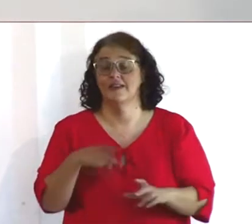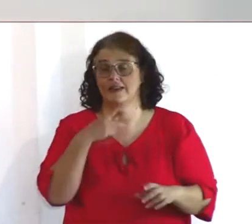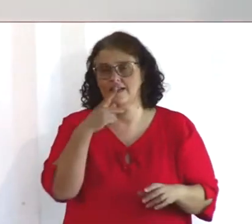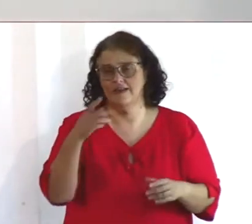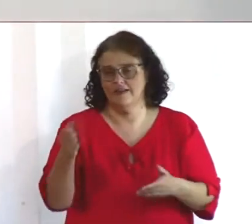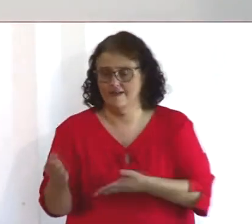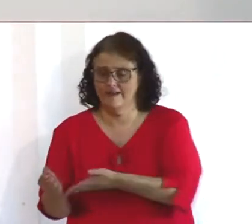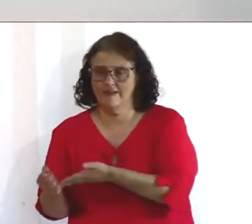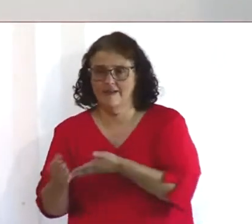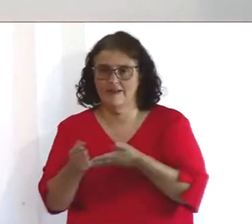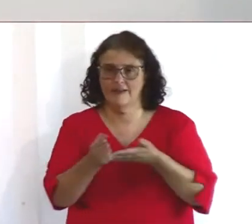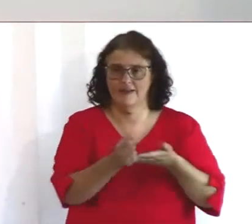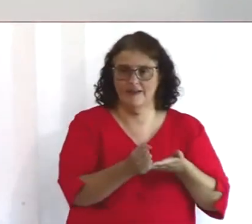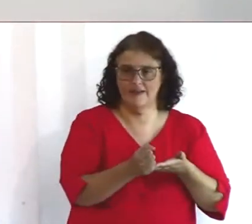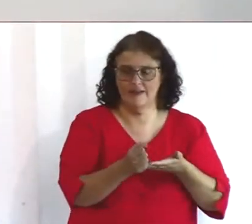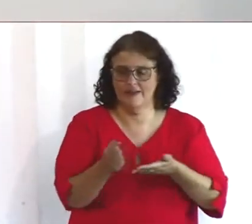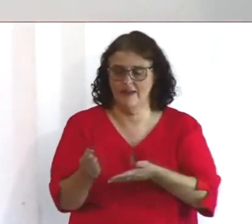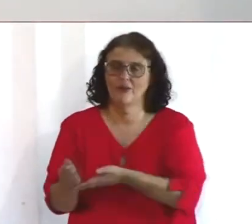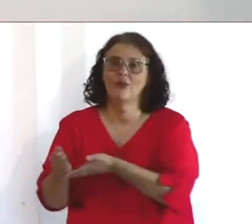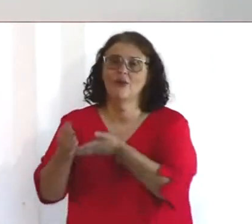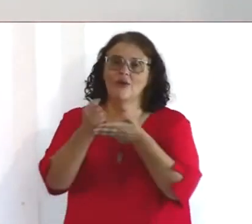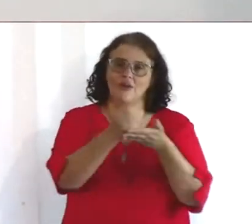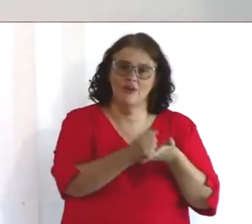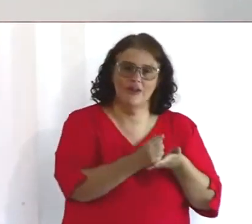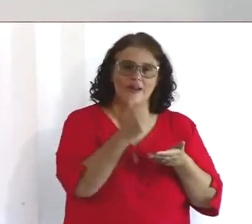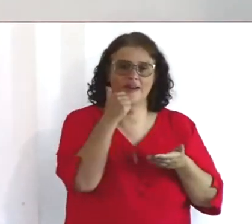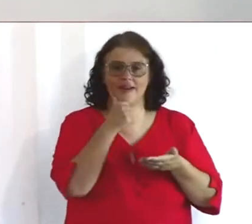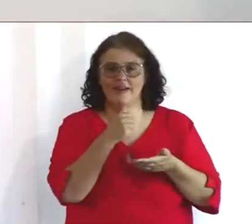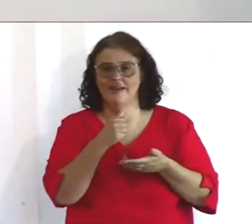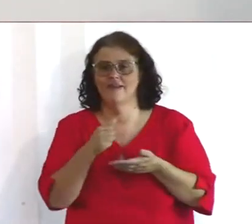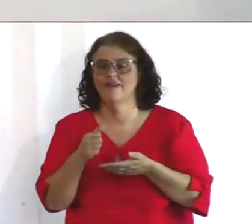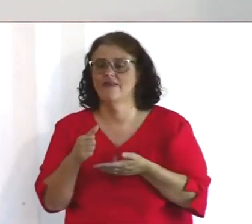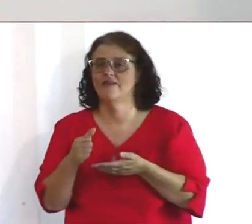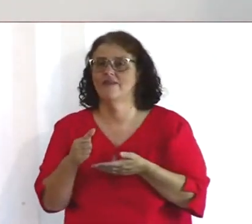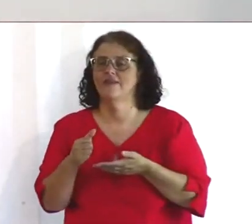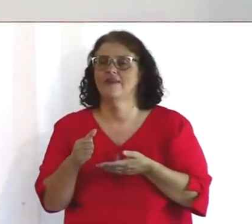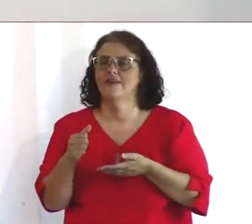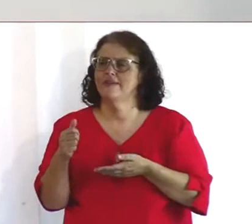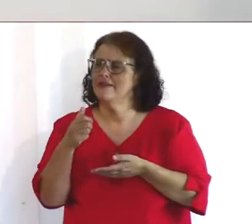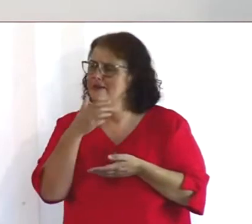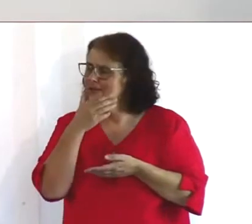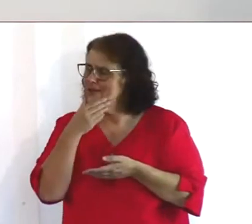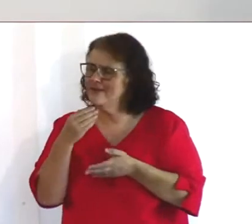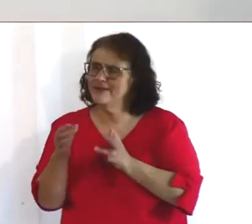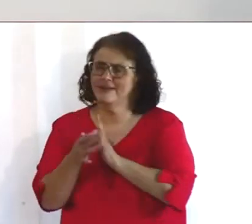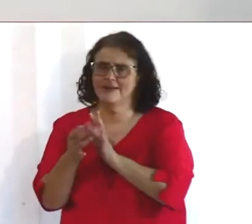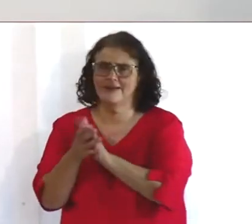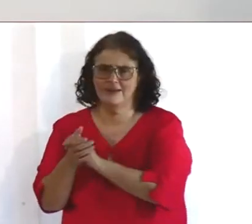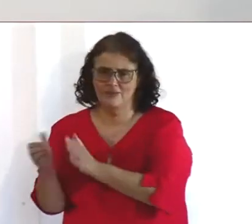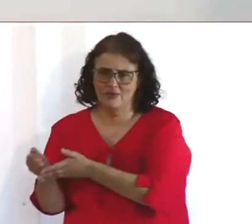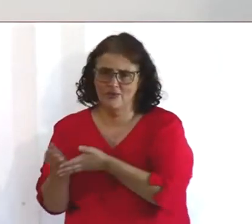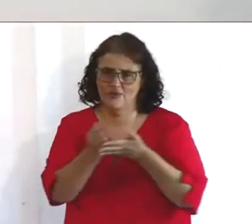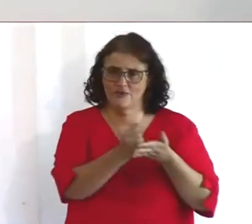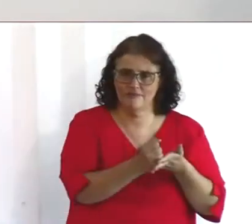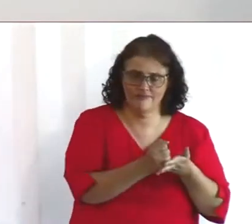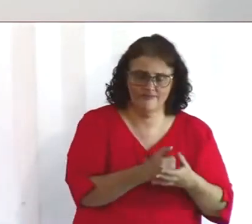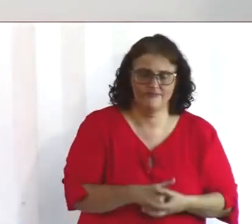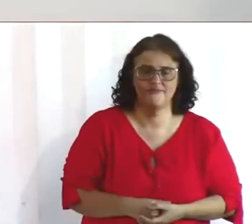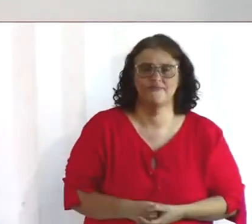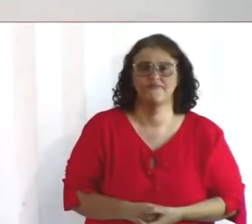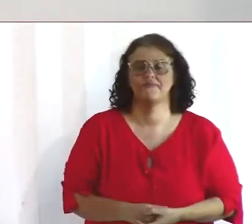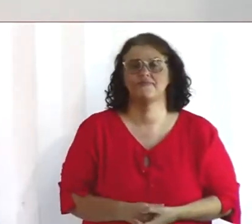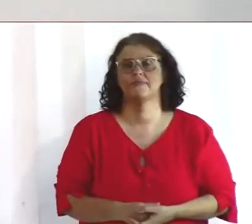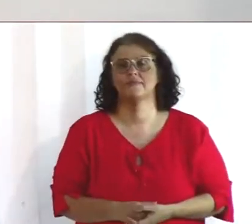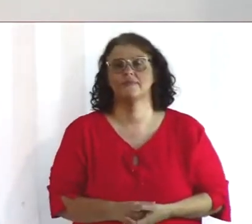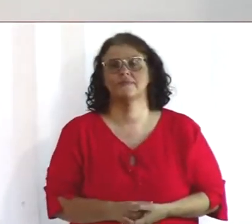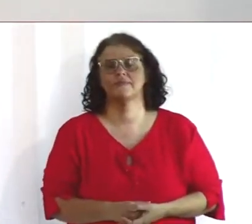né? Como Pedro, como Cefas, Paulo diz. O que isso reforça a ideia de